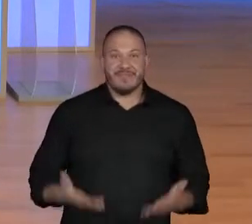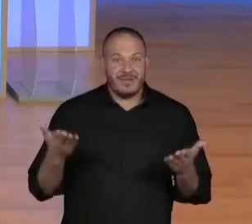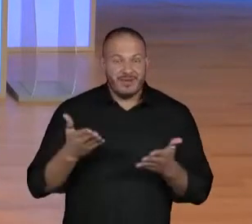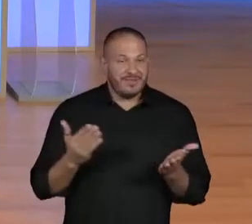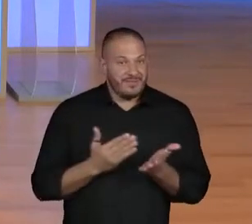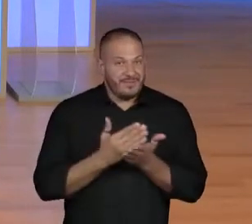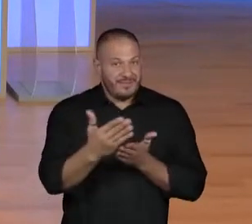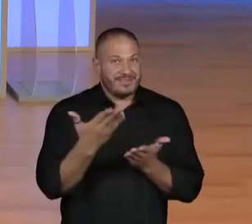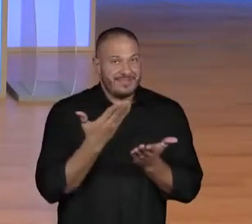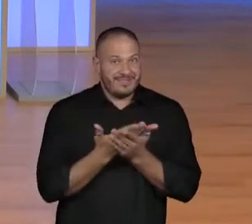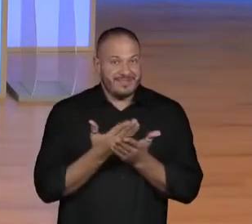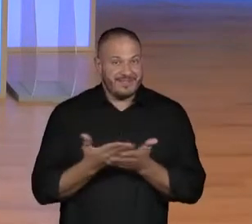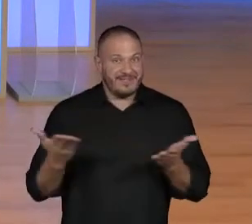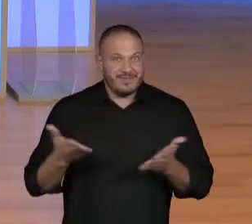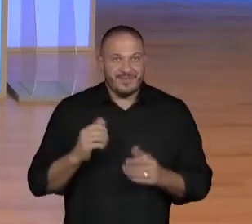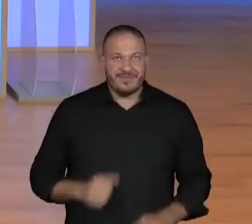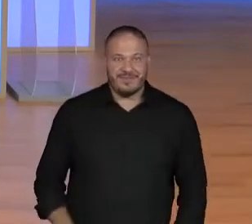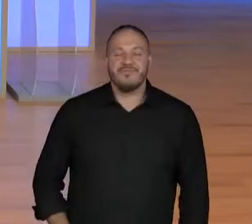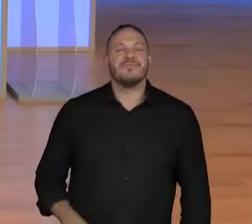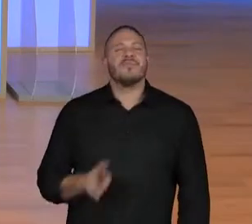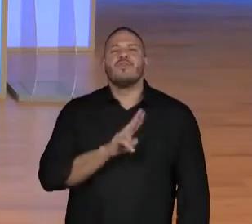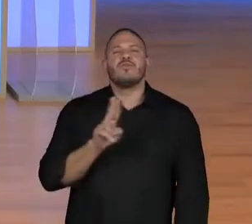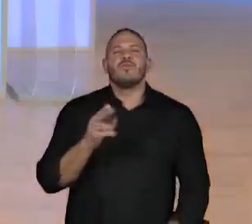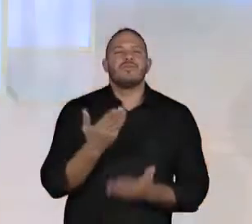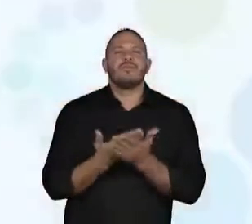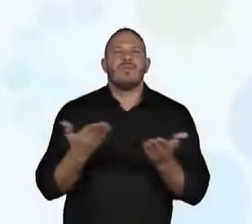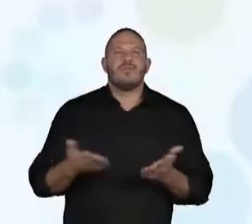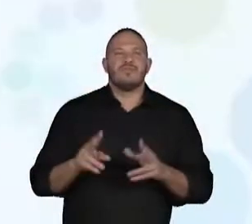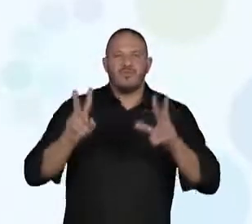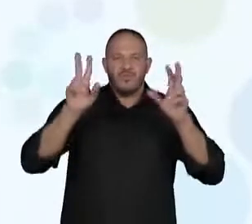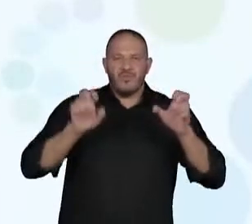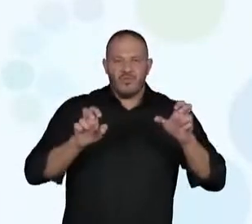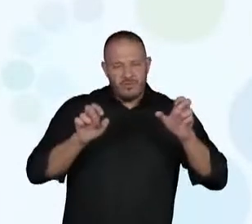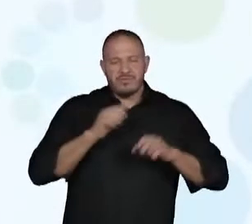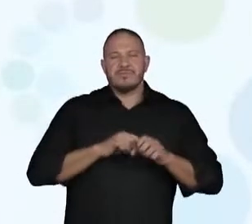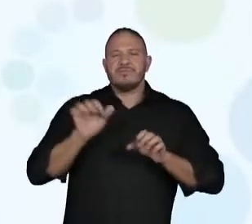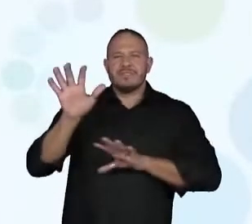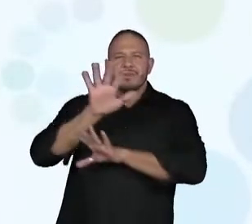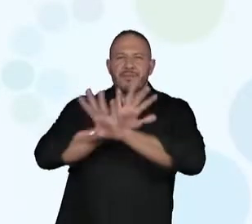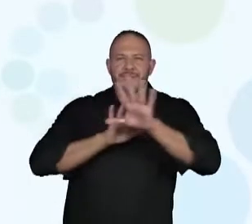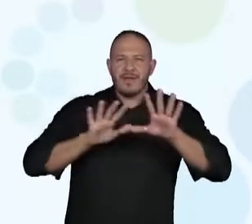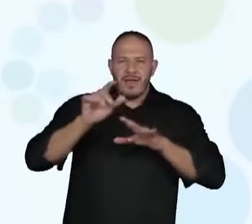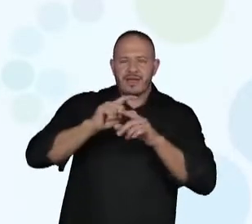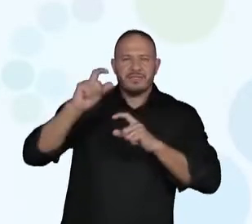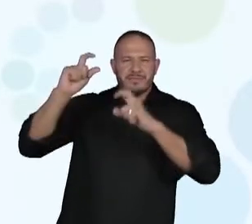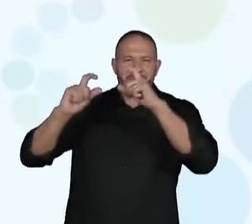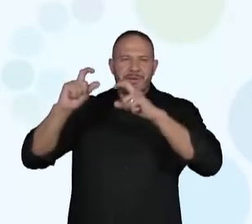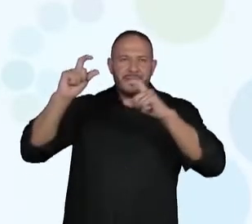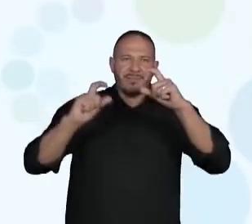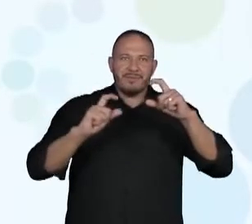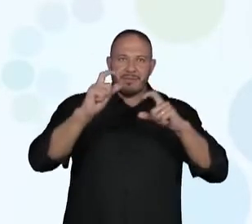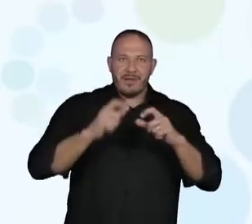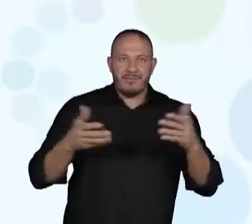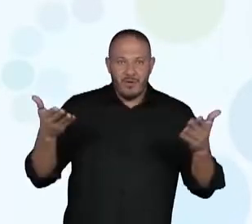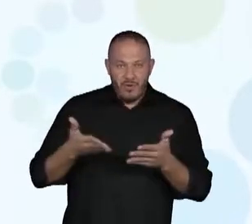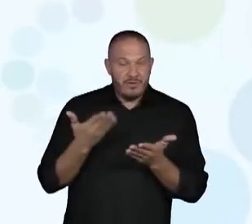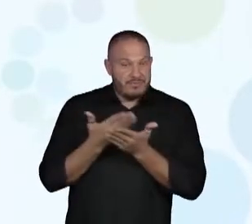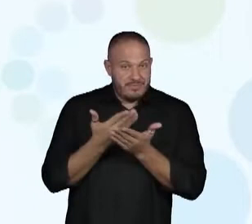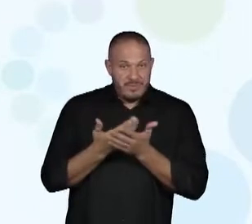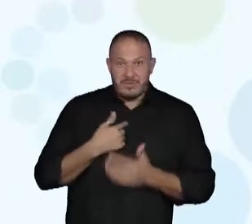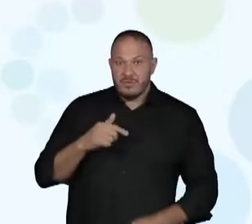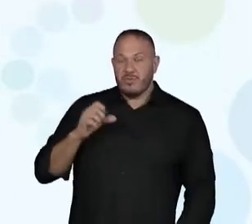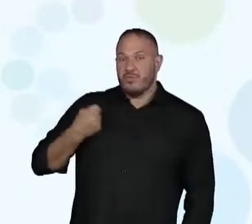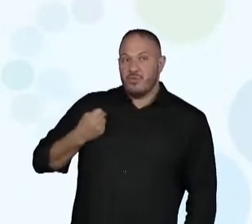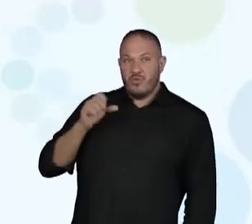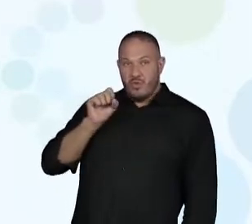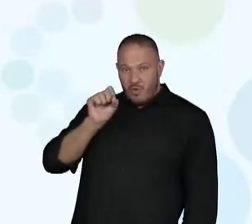começar a nossa aula. O nome da nossa aula de hoje é Imagens e Pixels. É a situação de aprendizagem 8 do